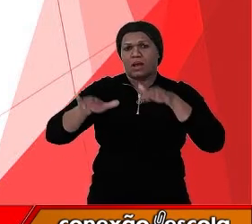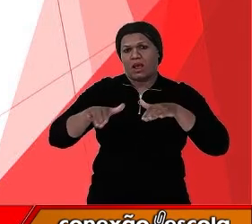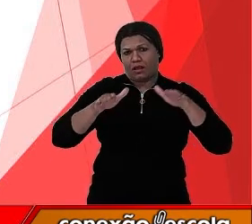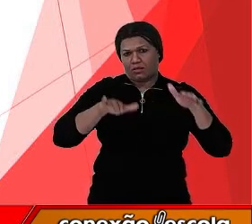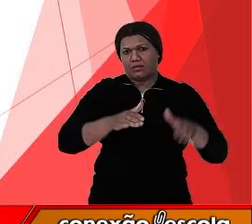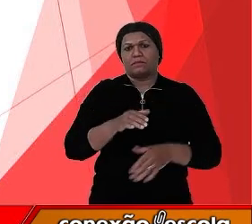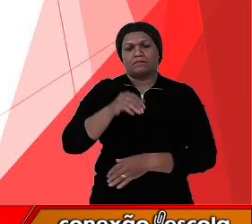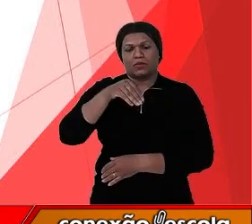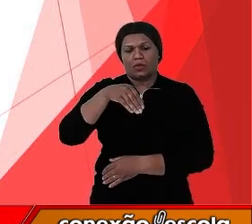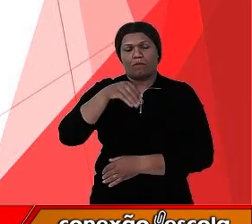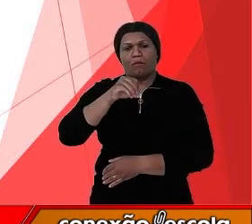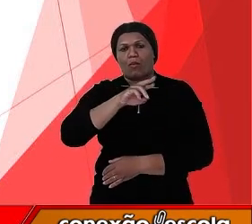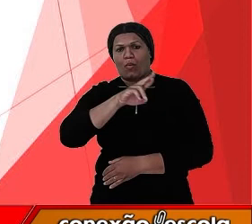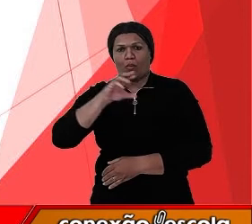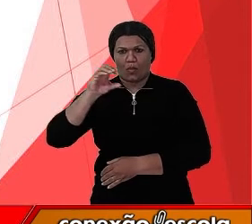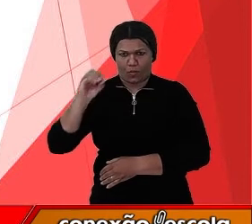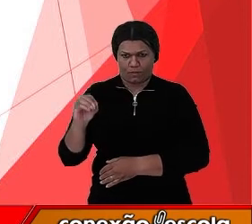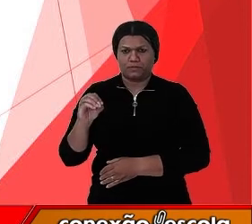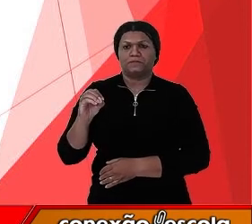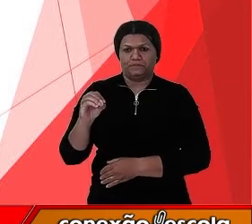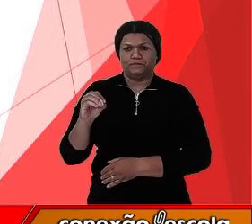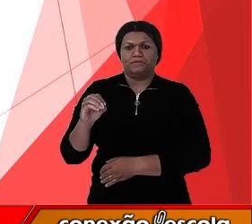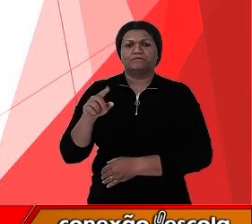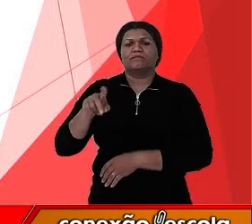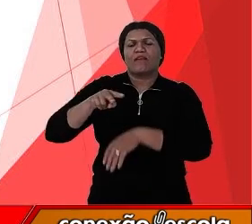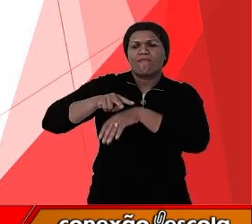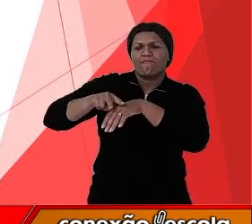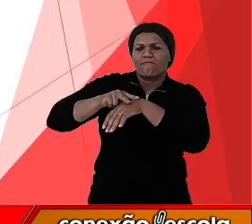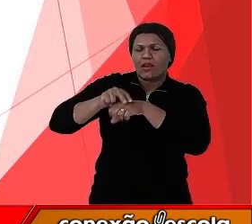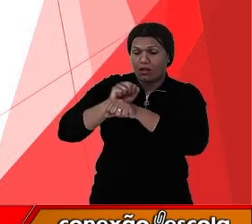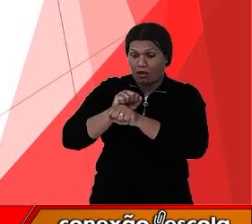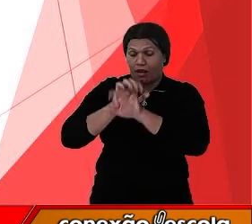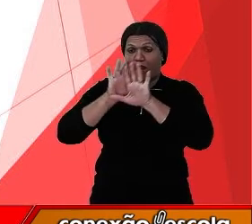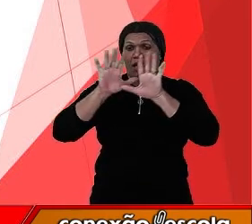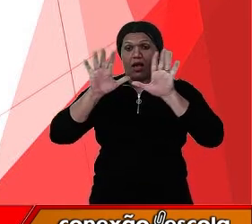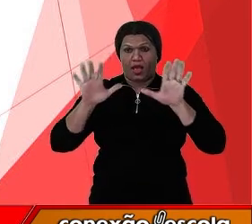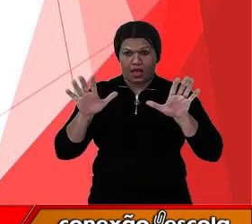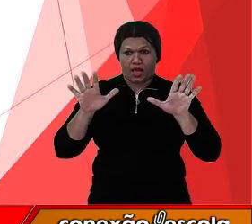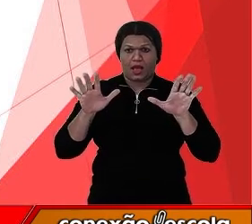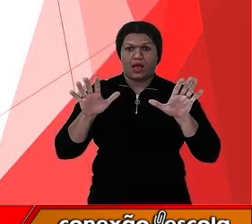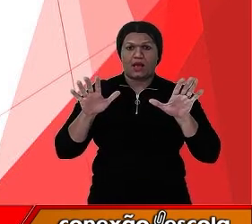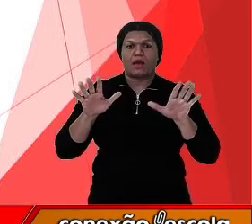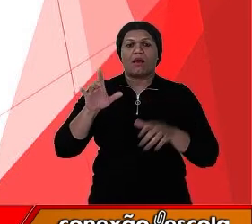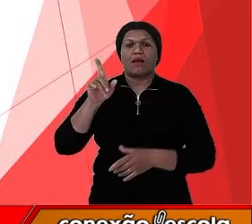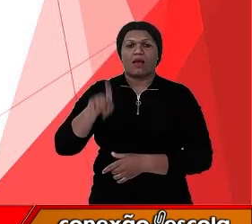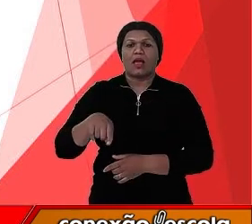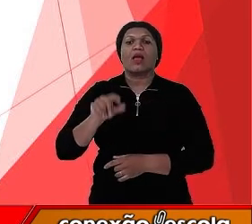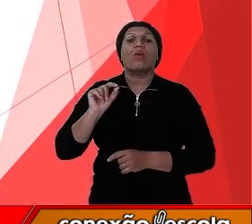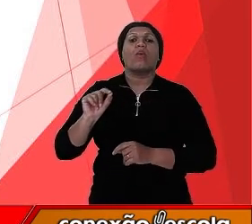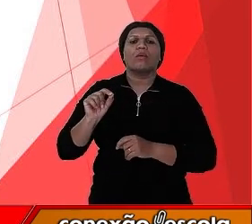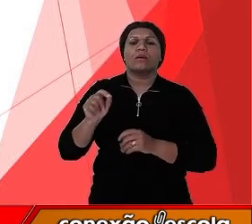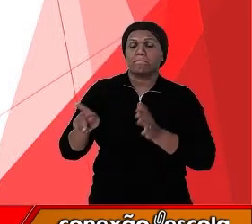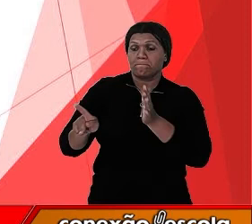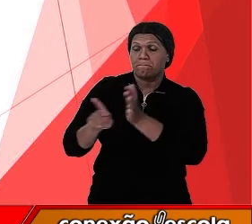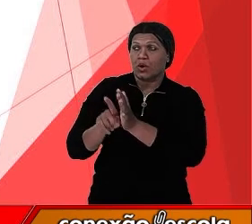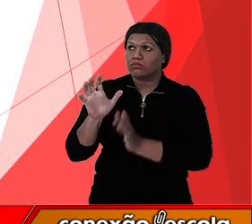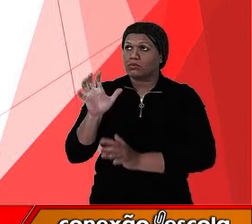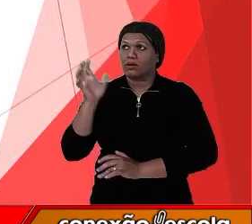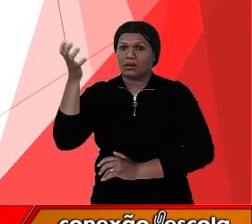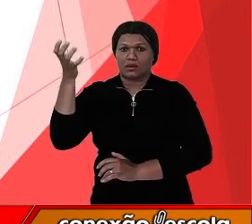esse Verde em tons também mais claros é o relevo é o domínio